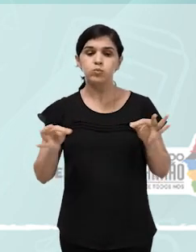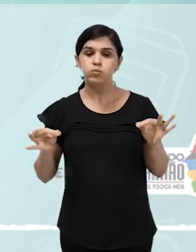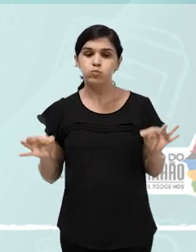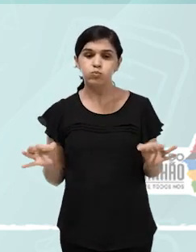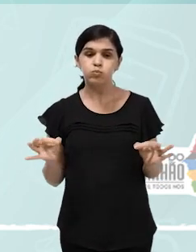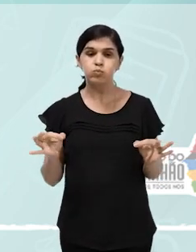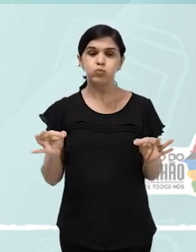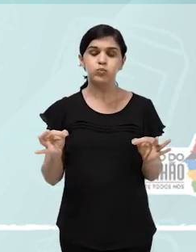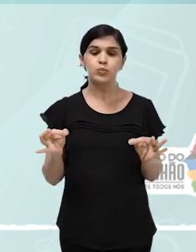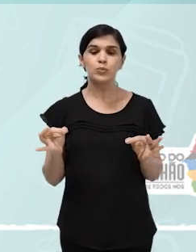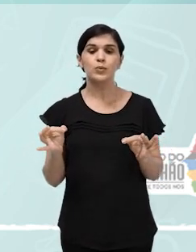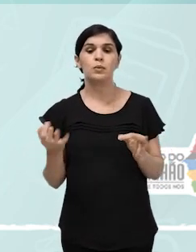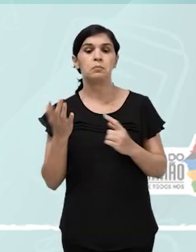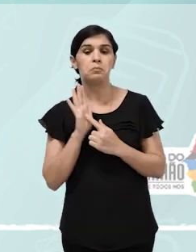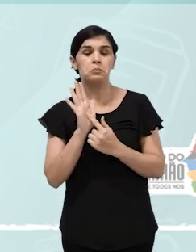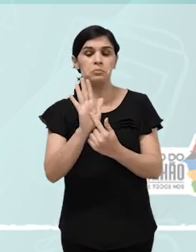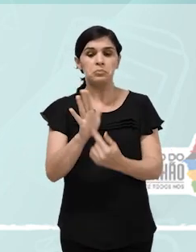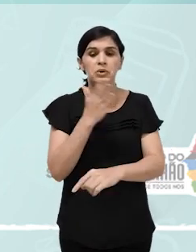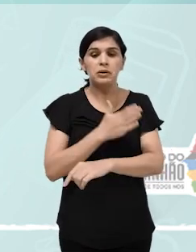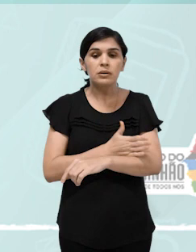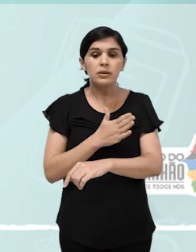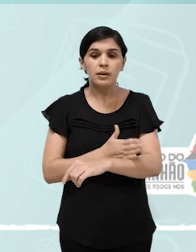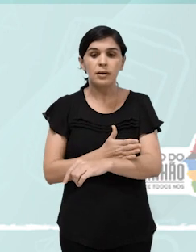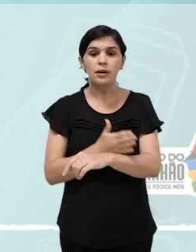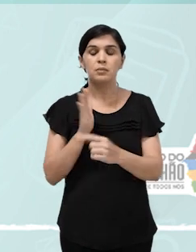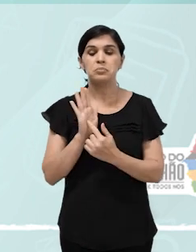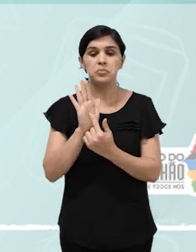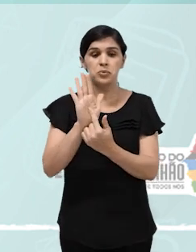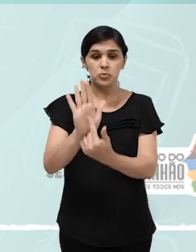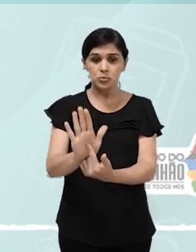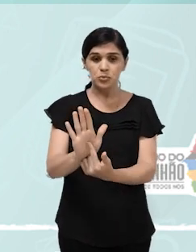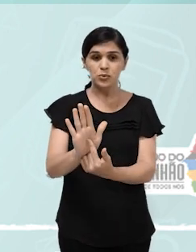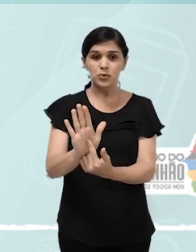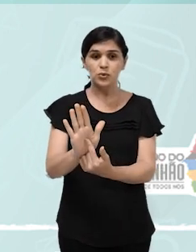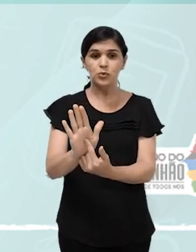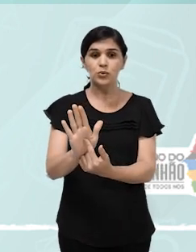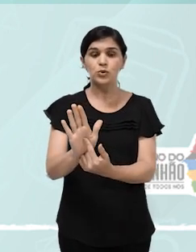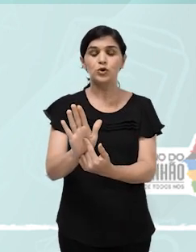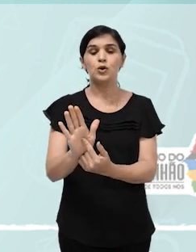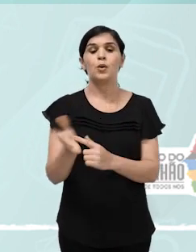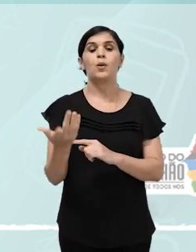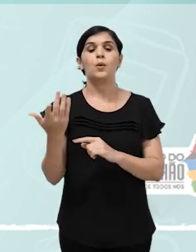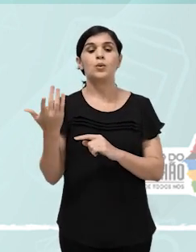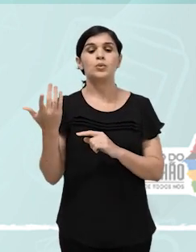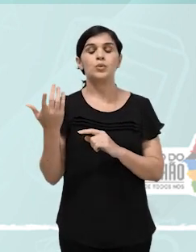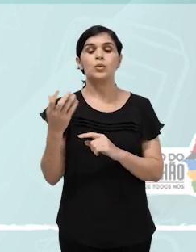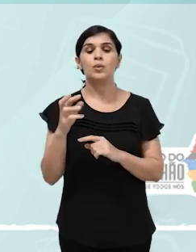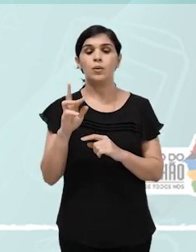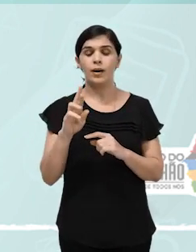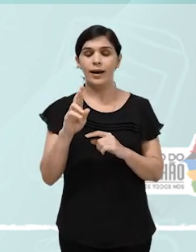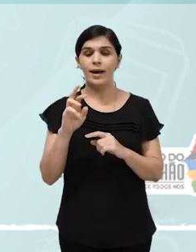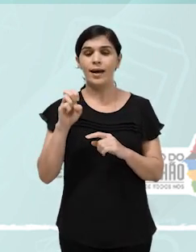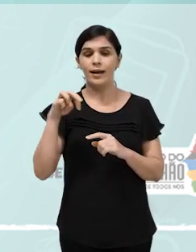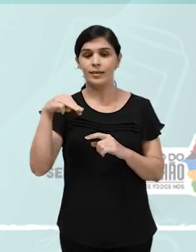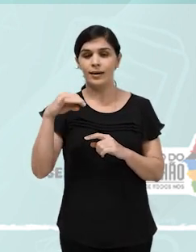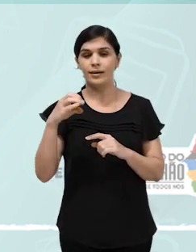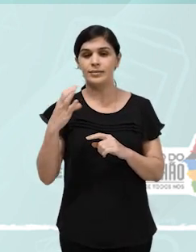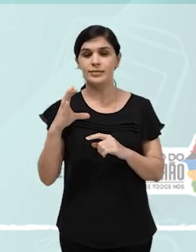que alcançou níveis estéticos insuperáveis. Eu também não lembro de ter falado para vocês nada de renascimento, tá